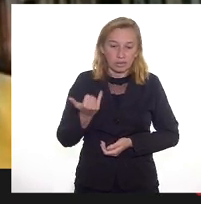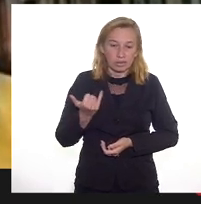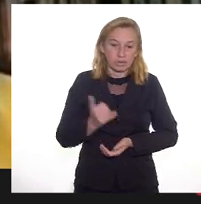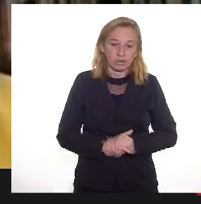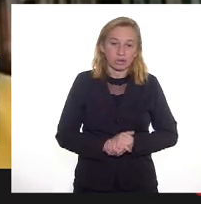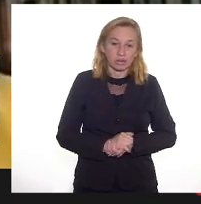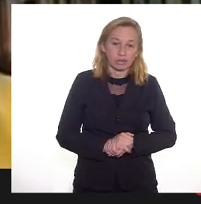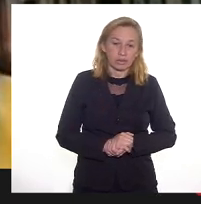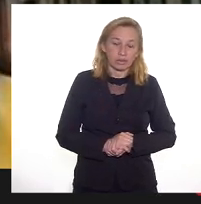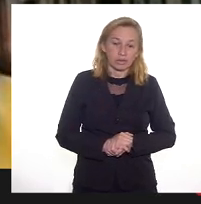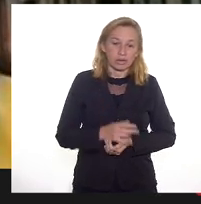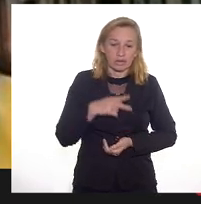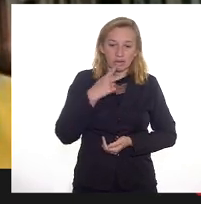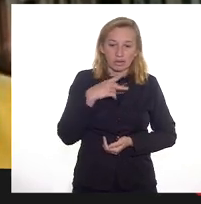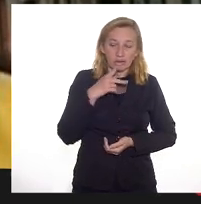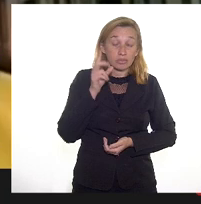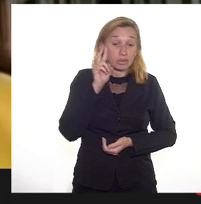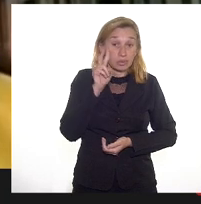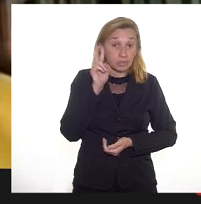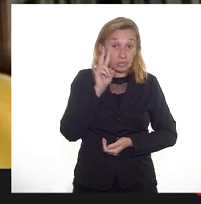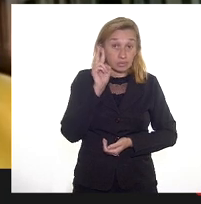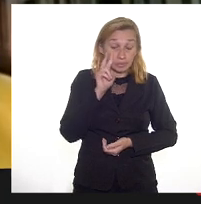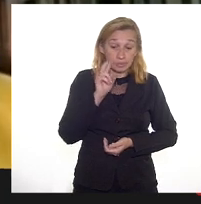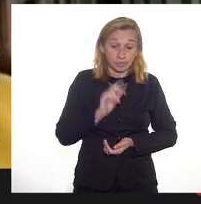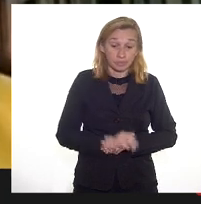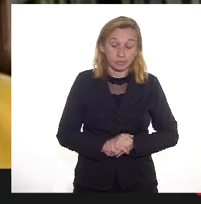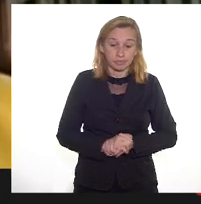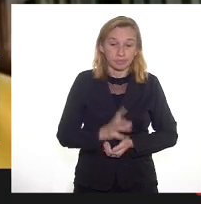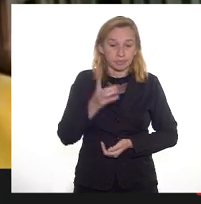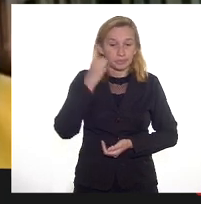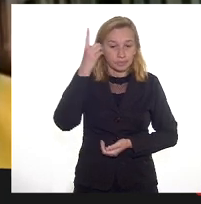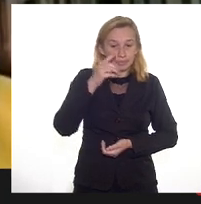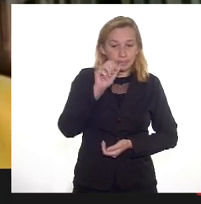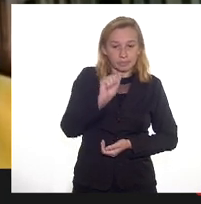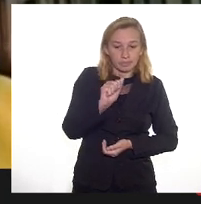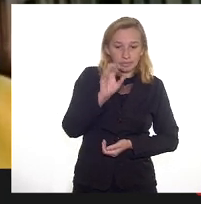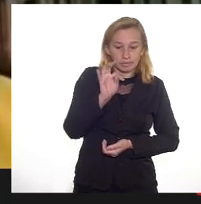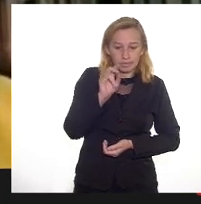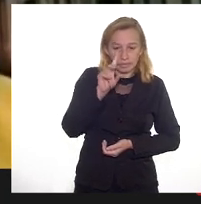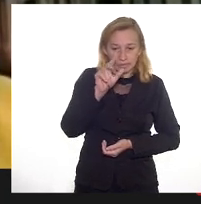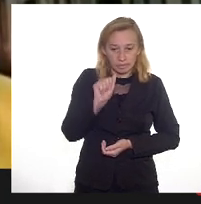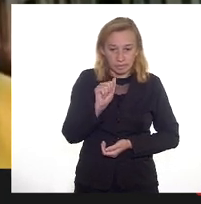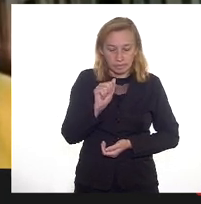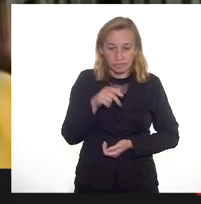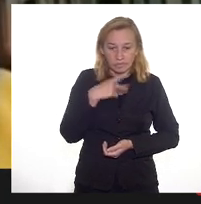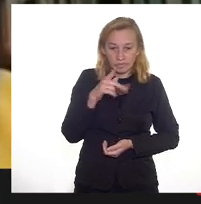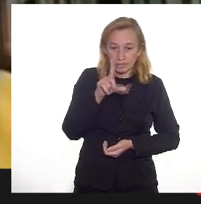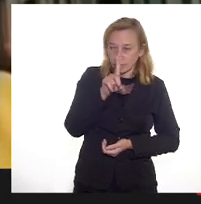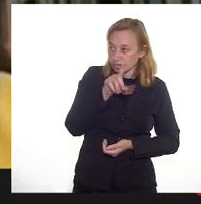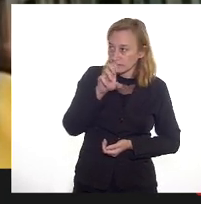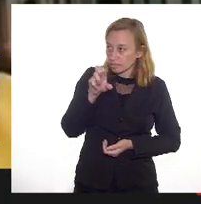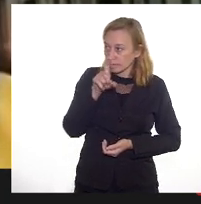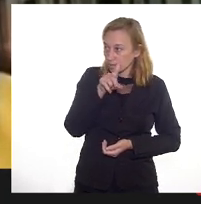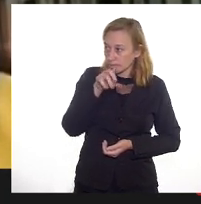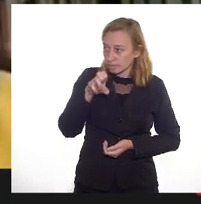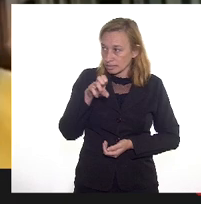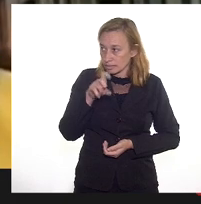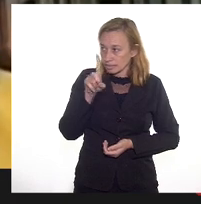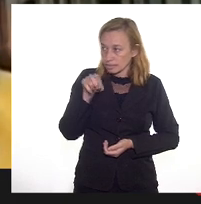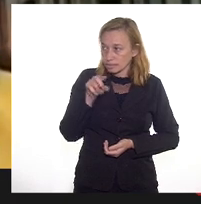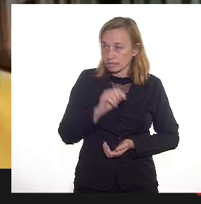fala, para lembrar, o deputado Atila Nunes falou do Dendê, né, para